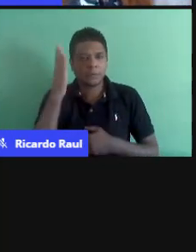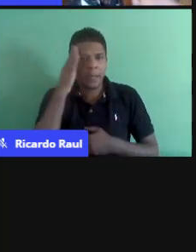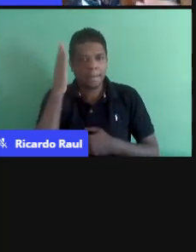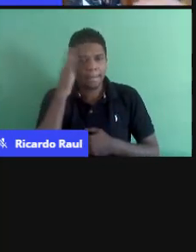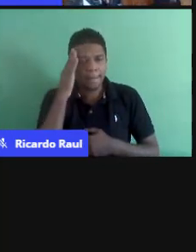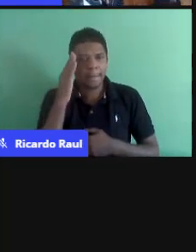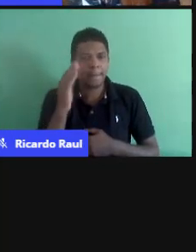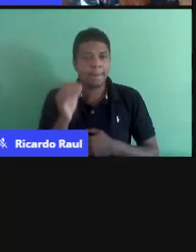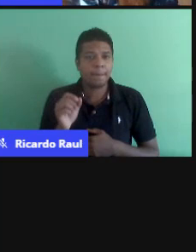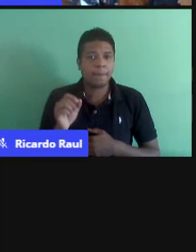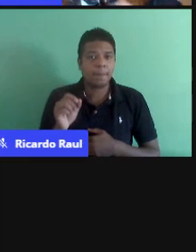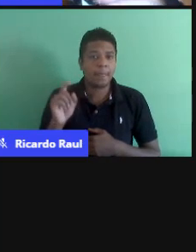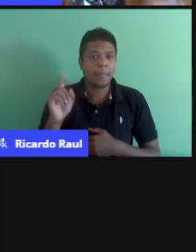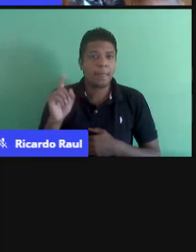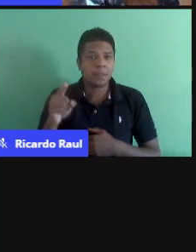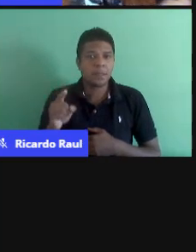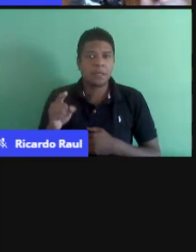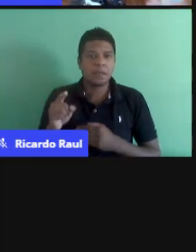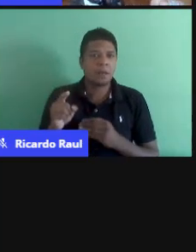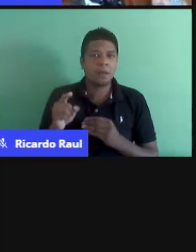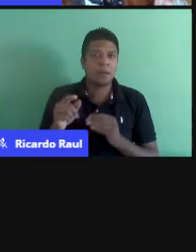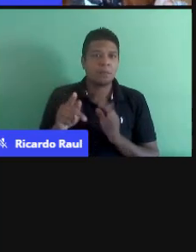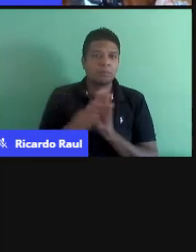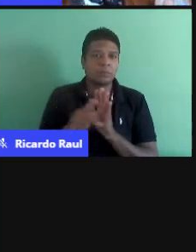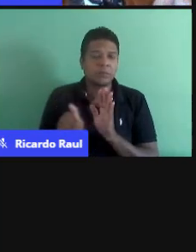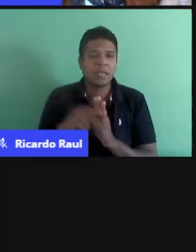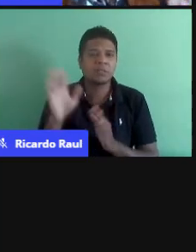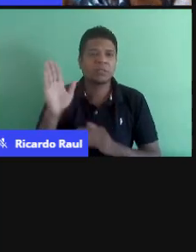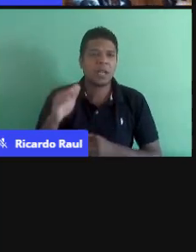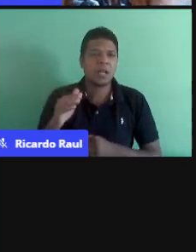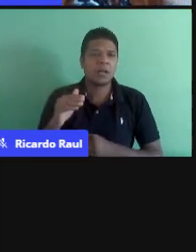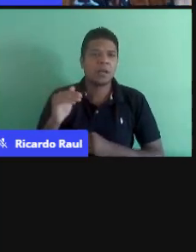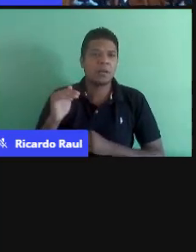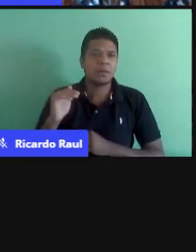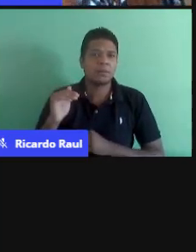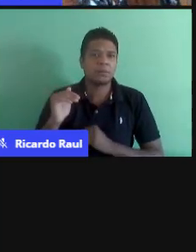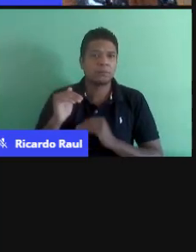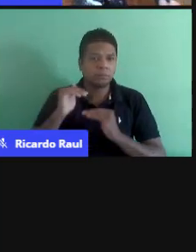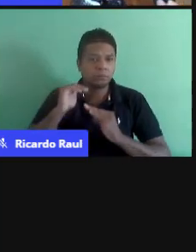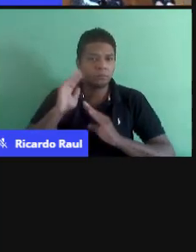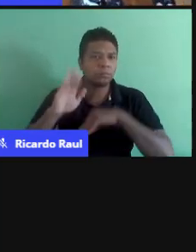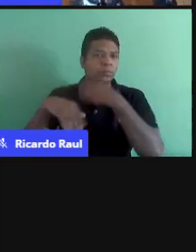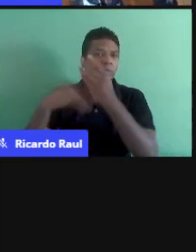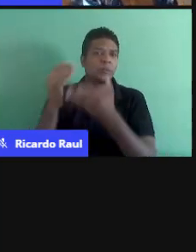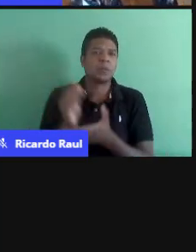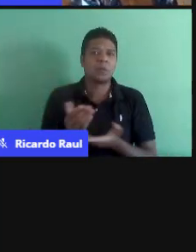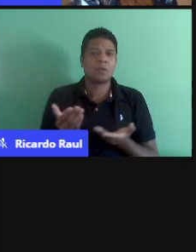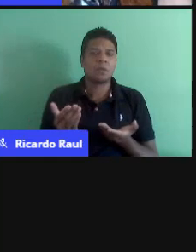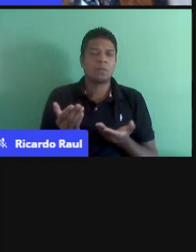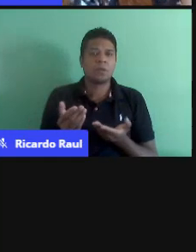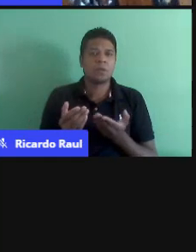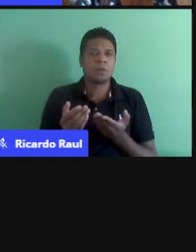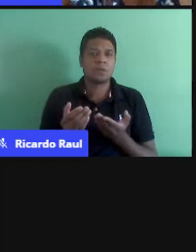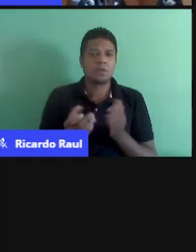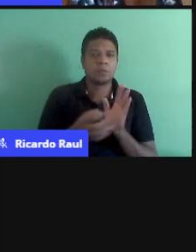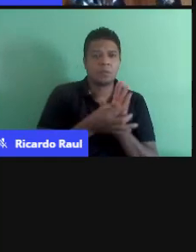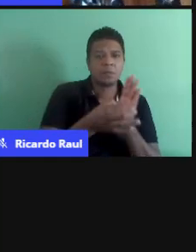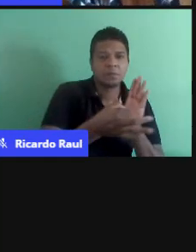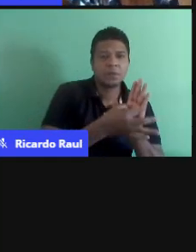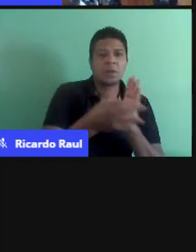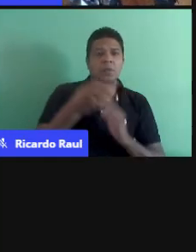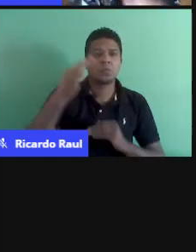que essas propostas já foram superadas. Porque impor um ponto de vista do